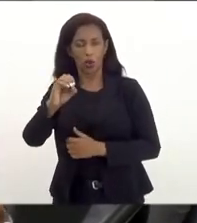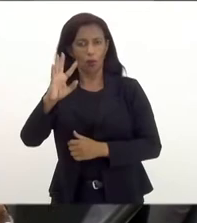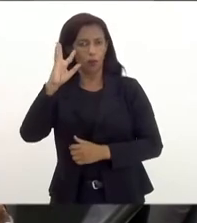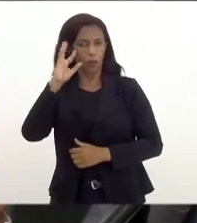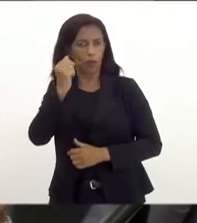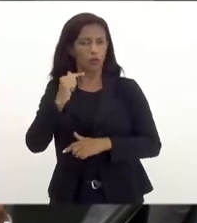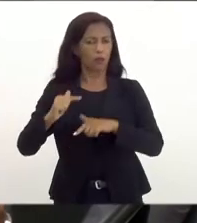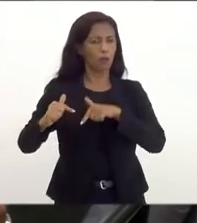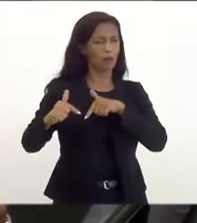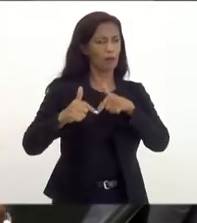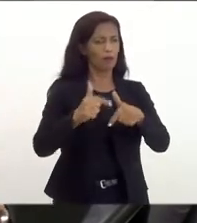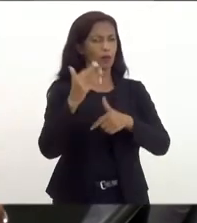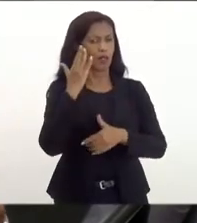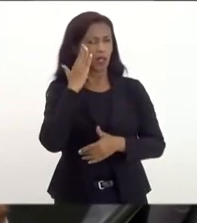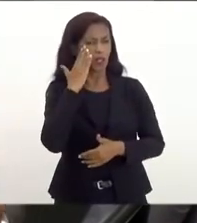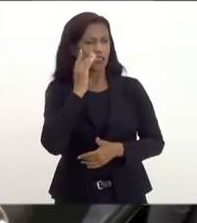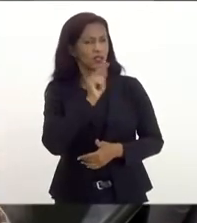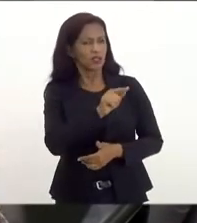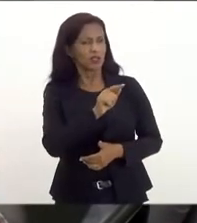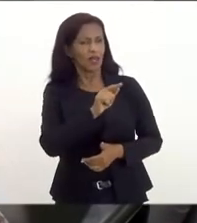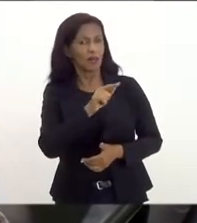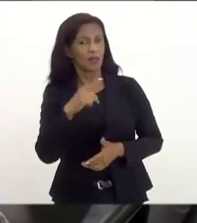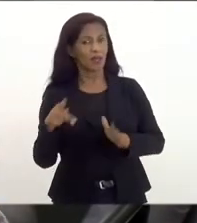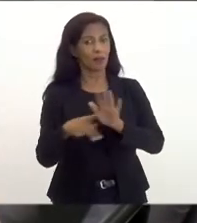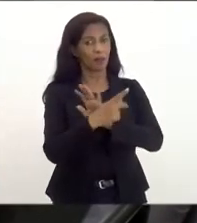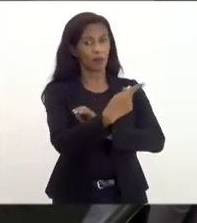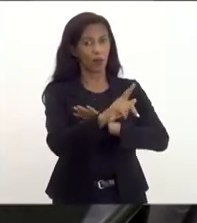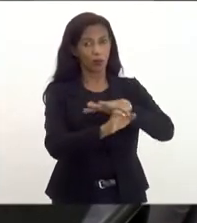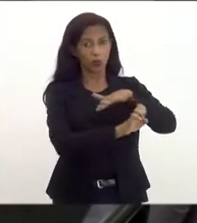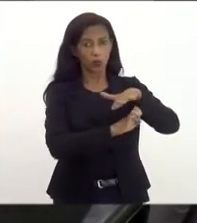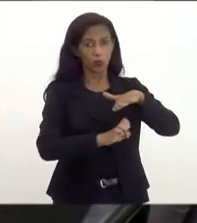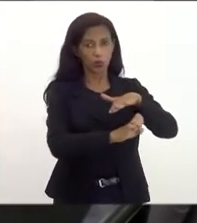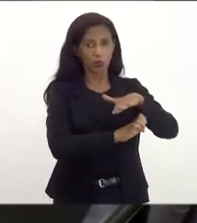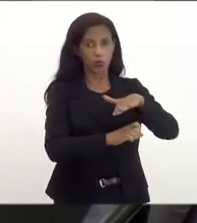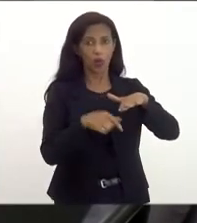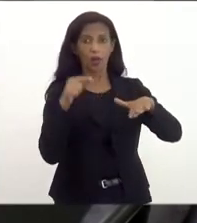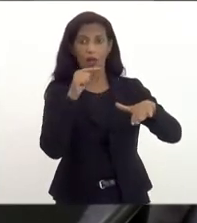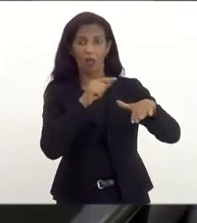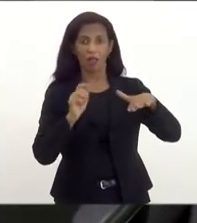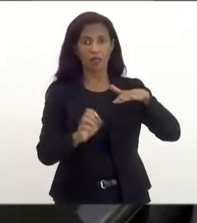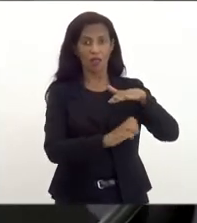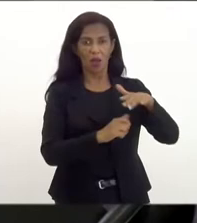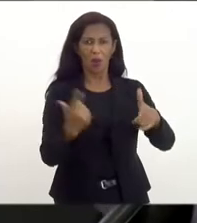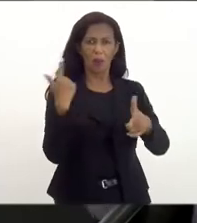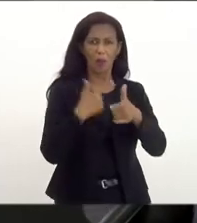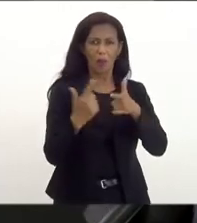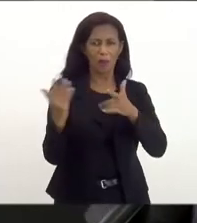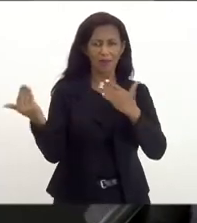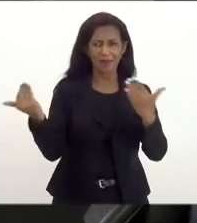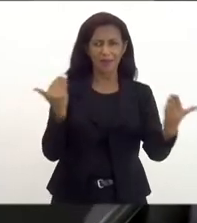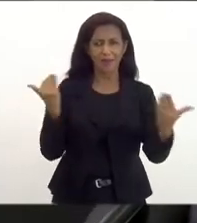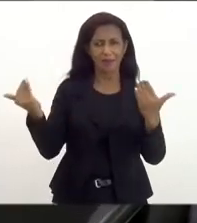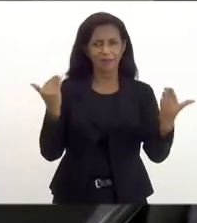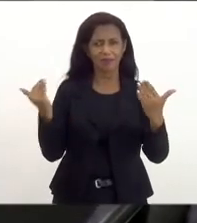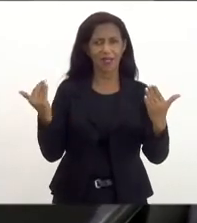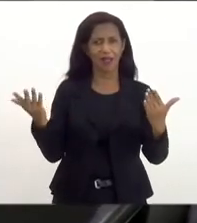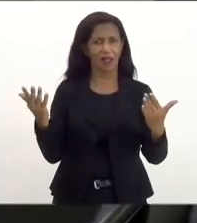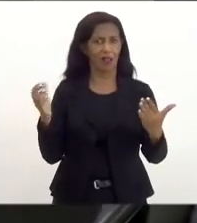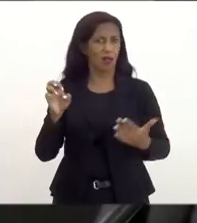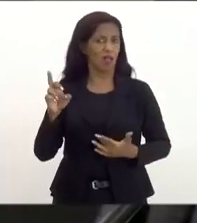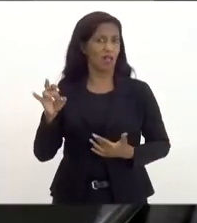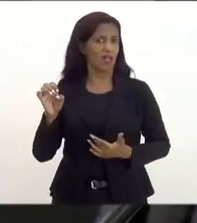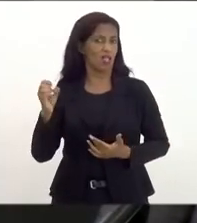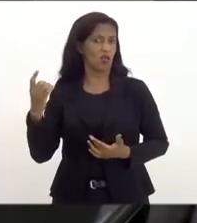uma ação que a gente sabe que era um passivo com uma determinada empresa essa empresa uma empresa comprovar cima la Digamos um